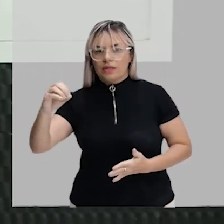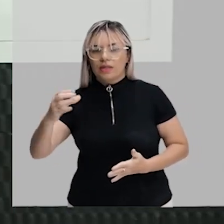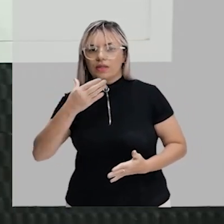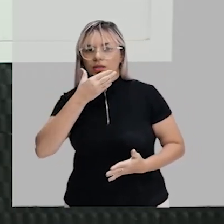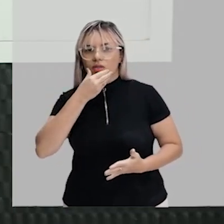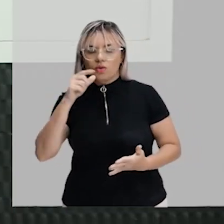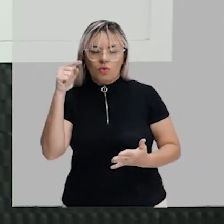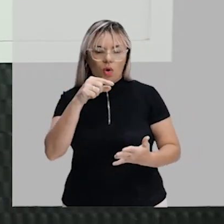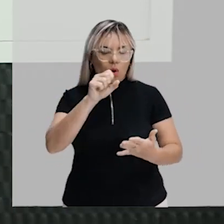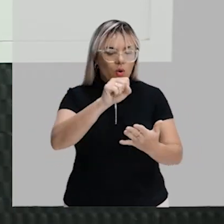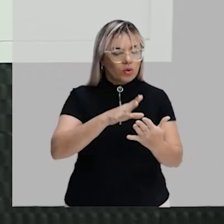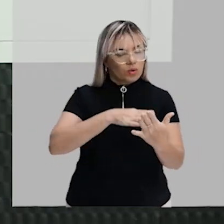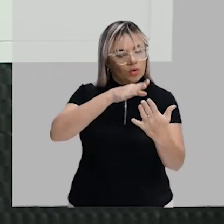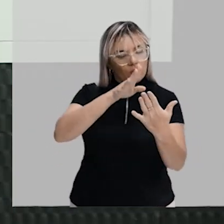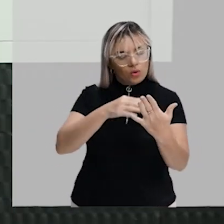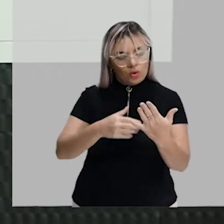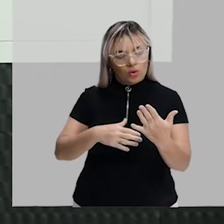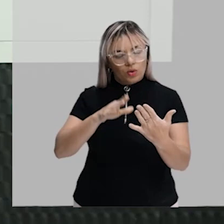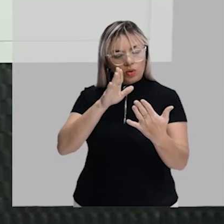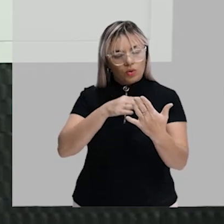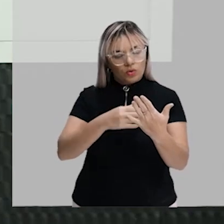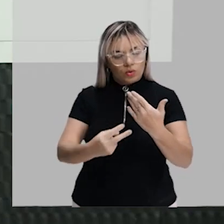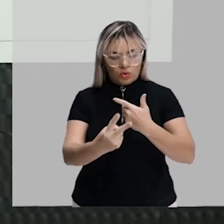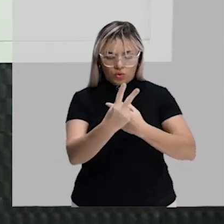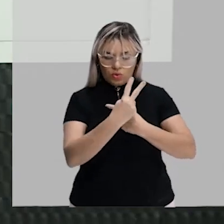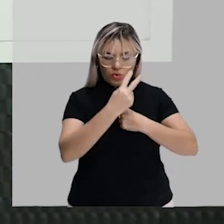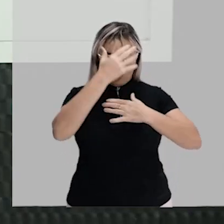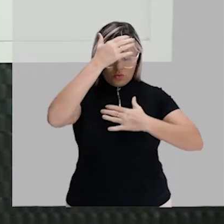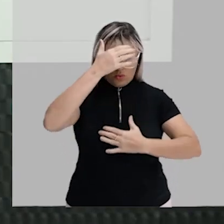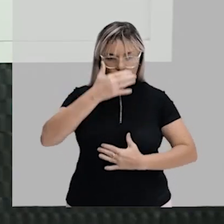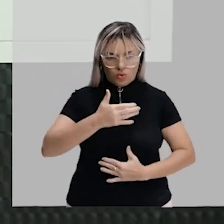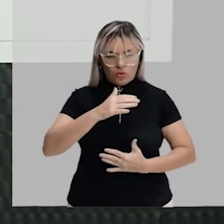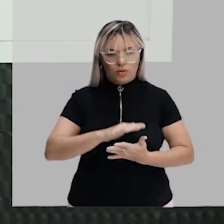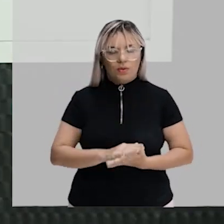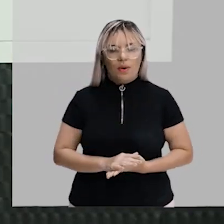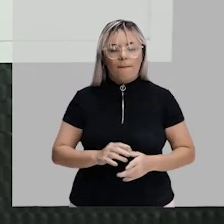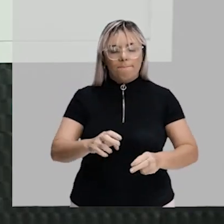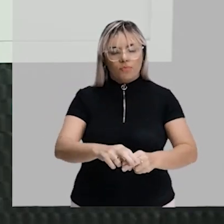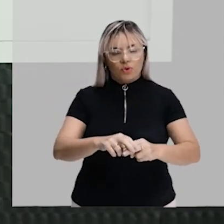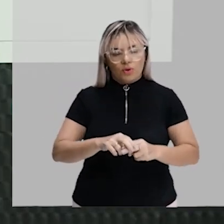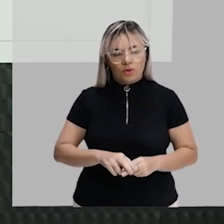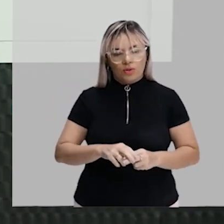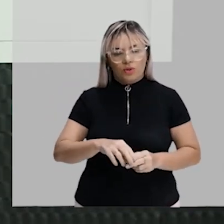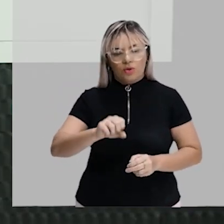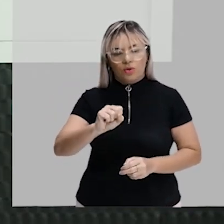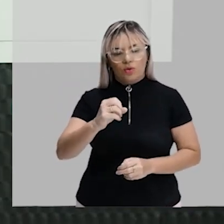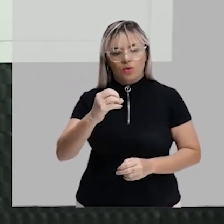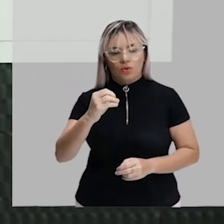estética, isso quer dizer que 80% dos homens cuidam da sua